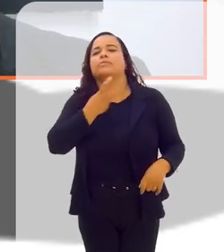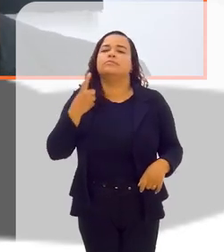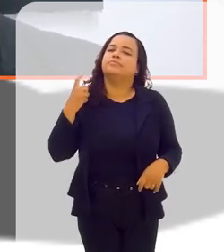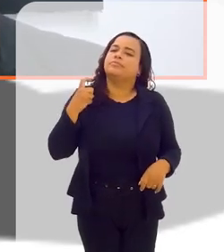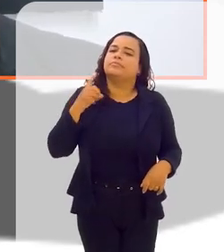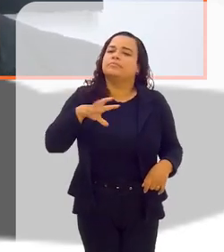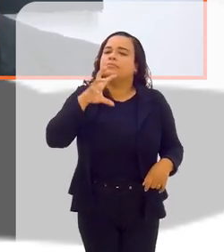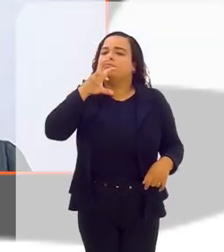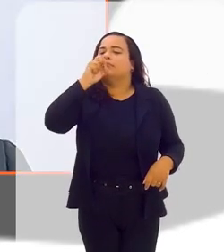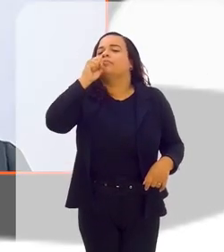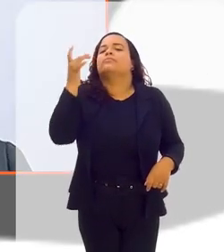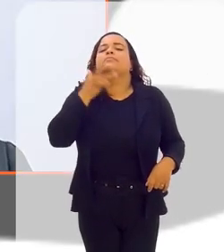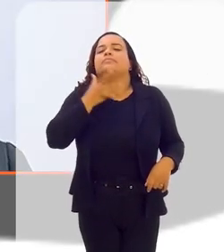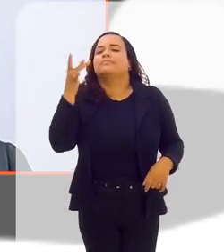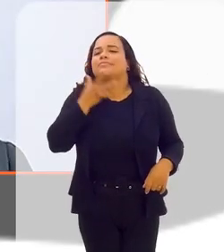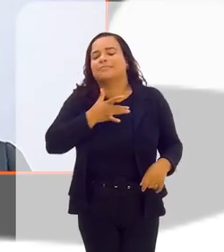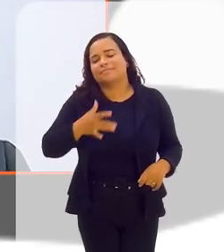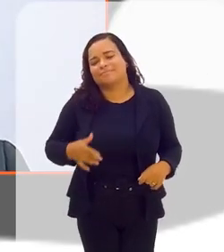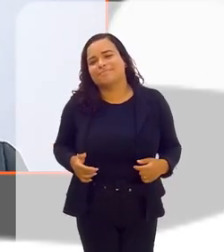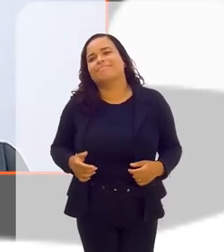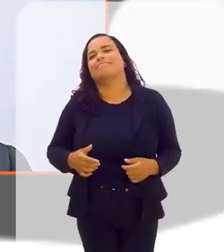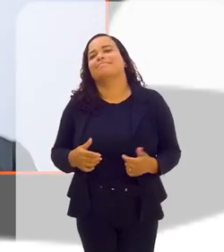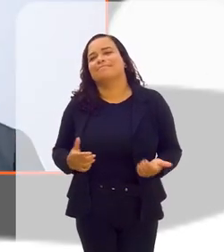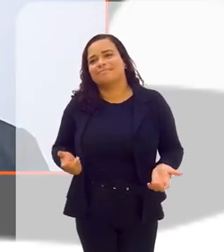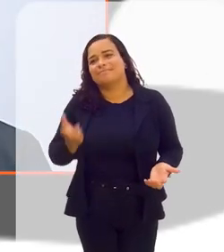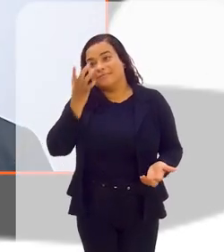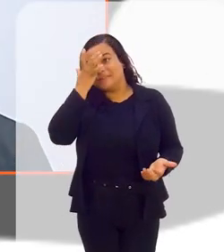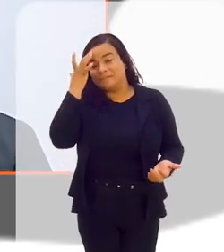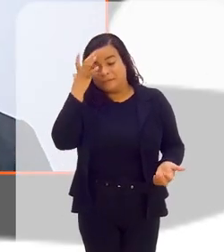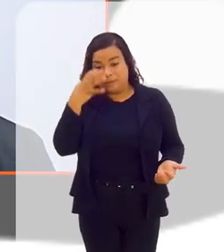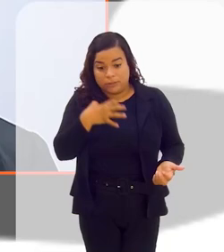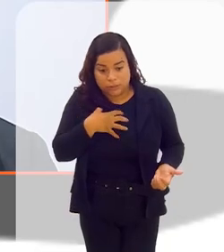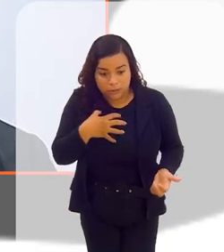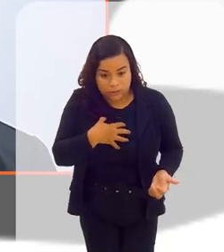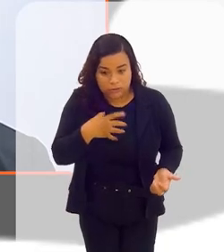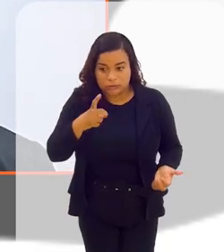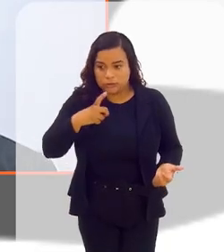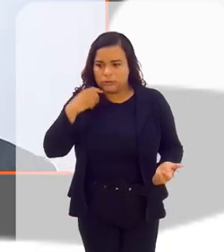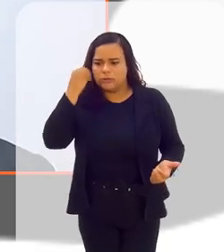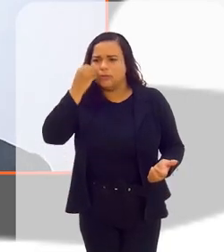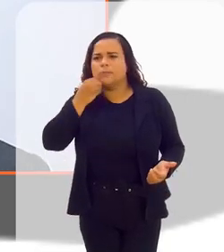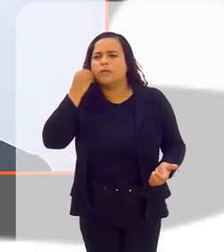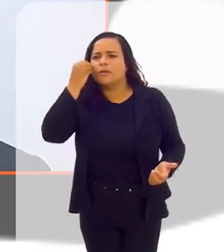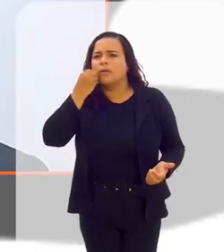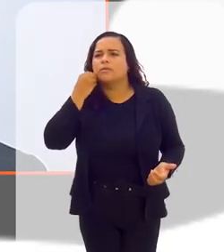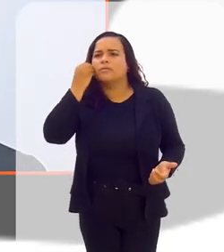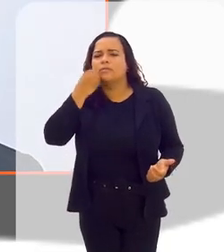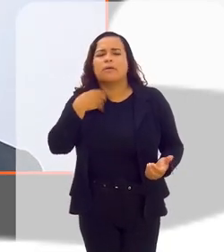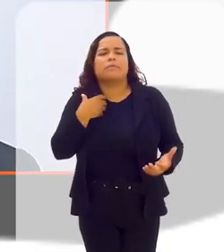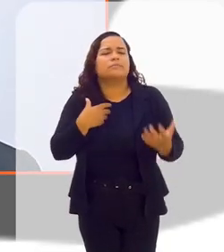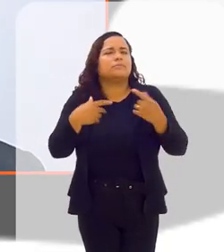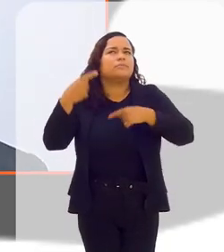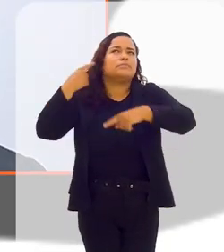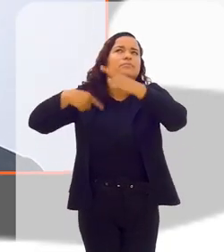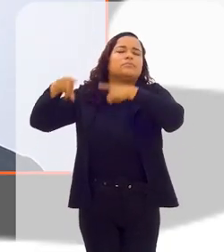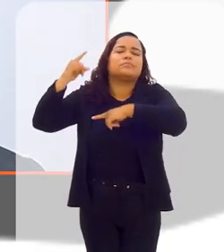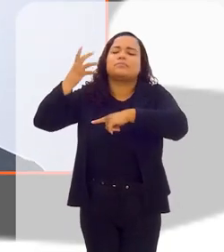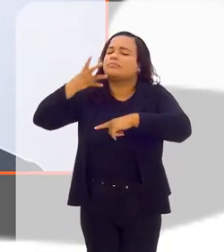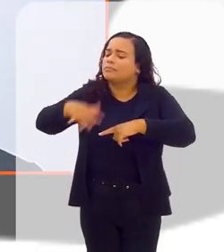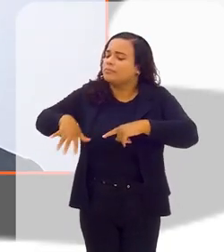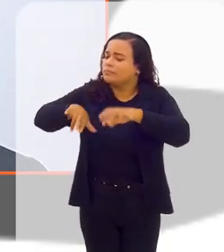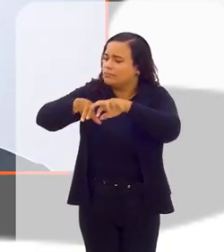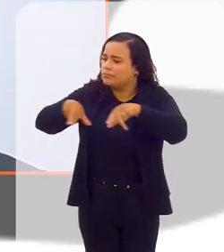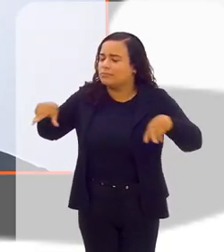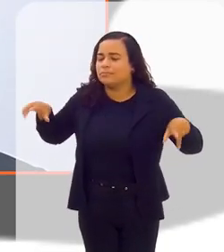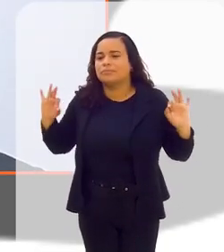os perfumes, né? É uma coisa incrível de como que a pessoa, ao ter aquela sensação, aquela experiência olfativa, ela remete às